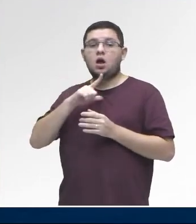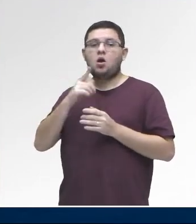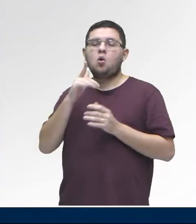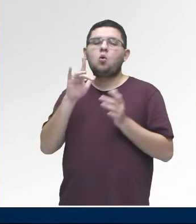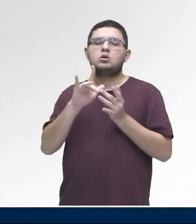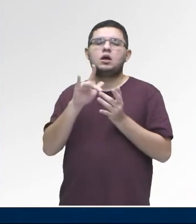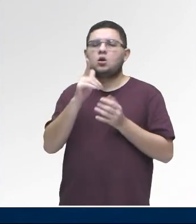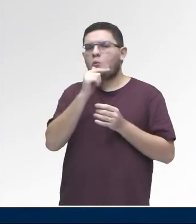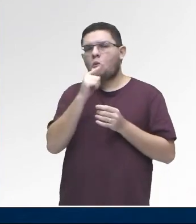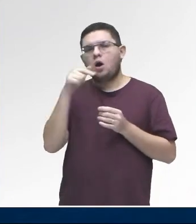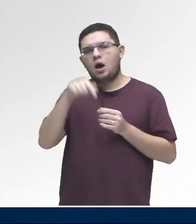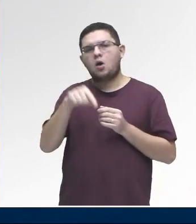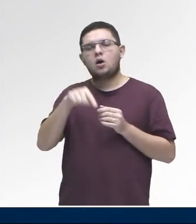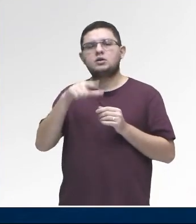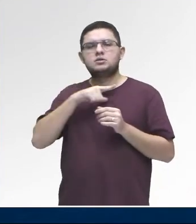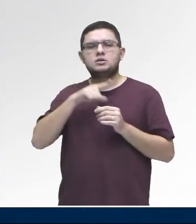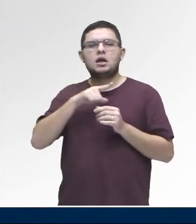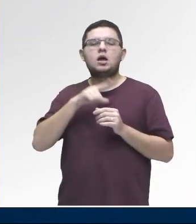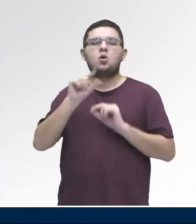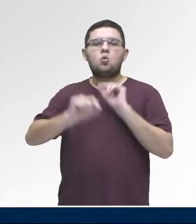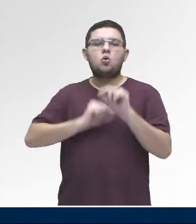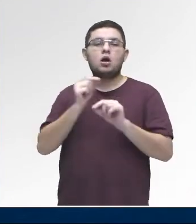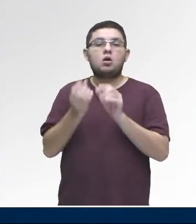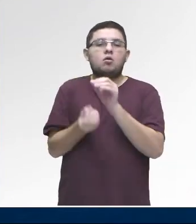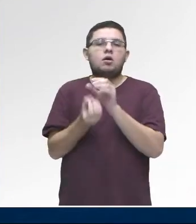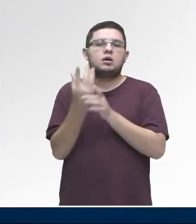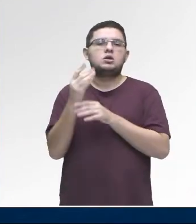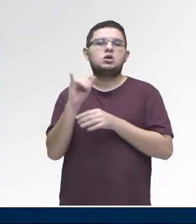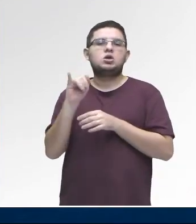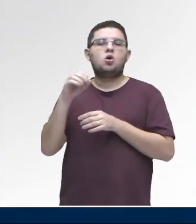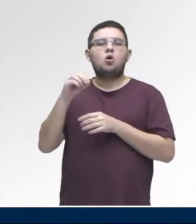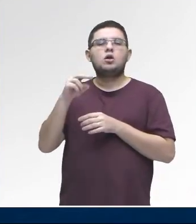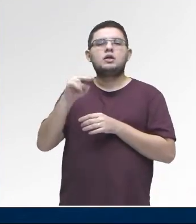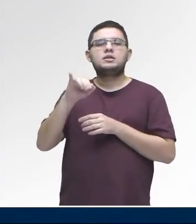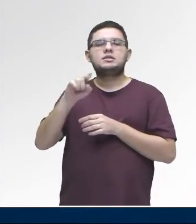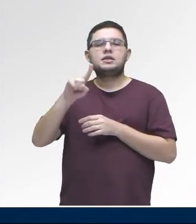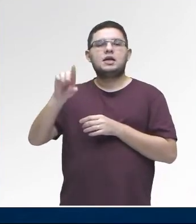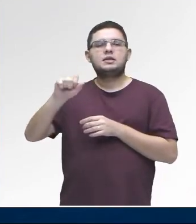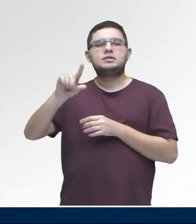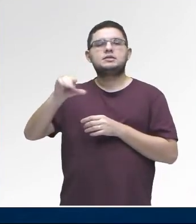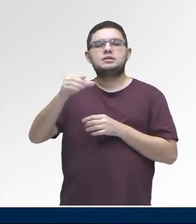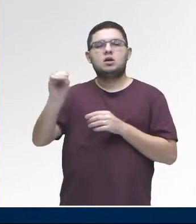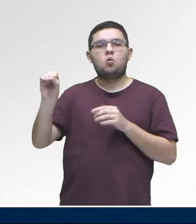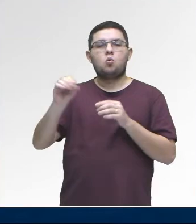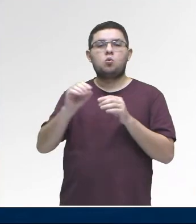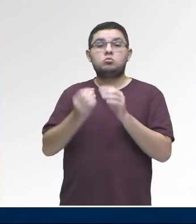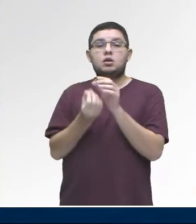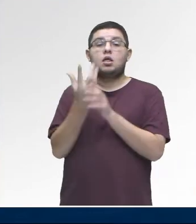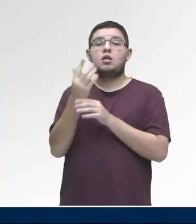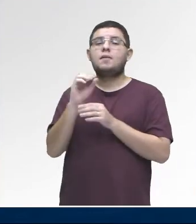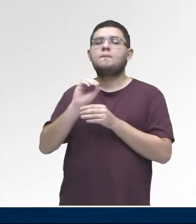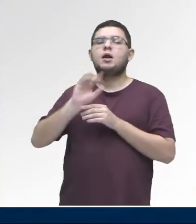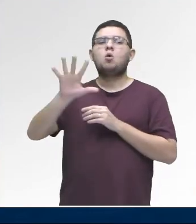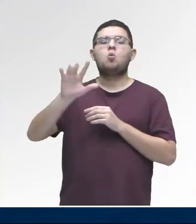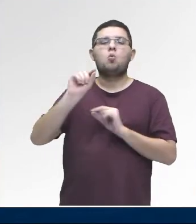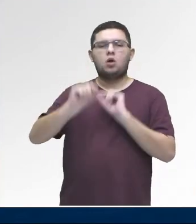um fenômeno de ionização, liberando, né?